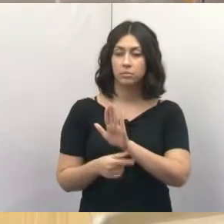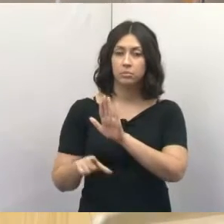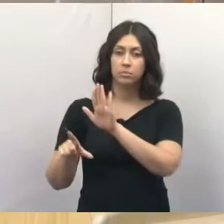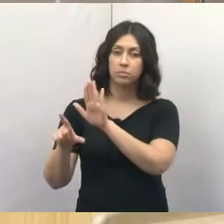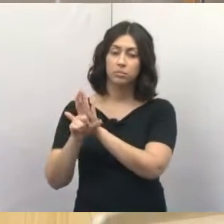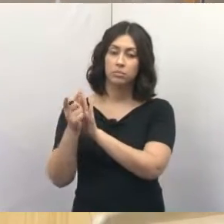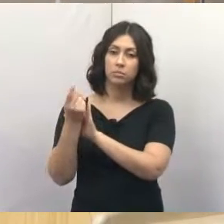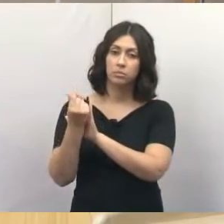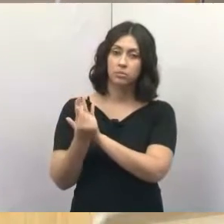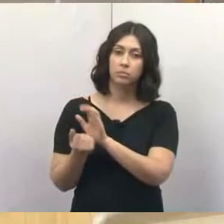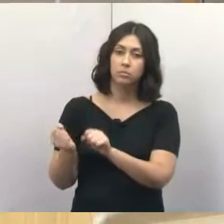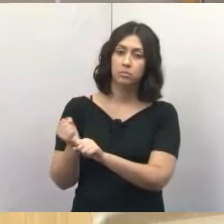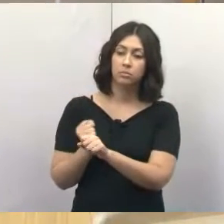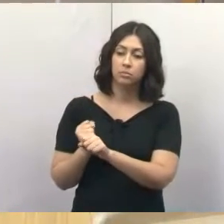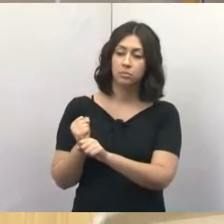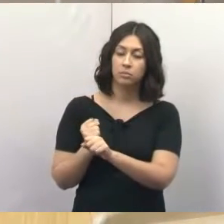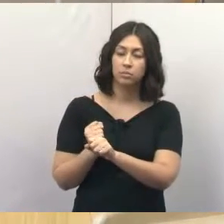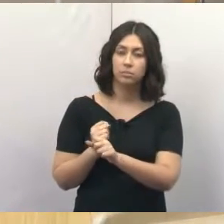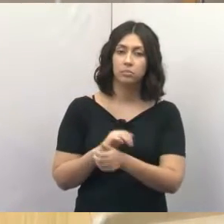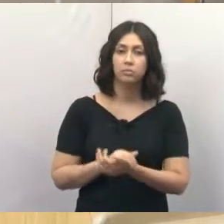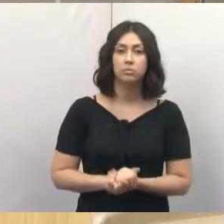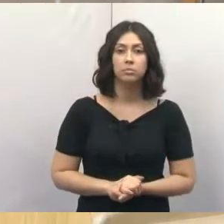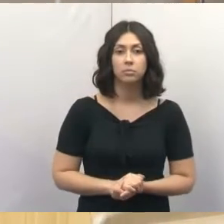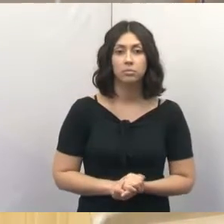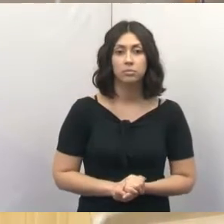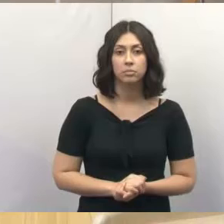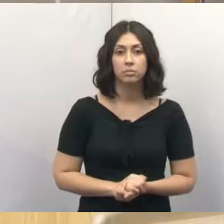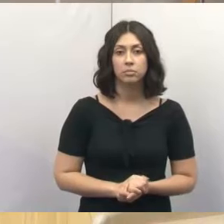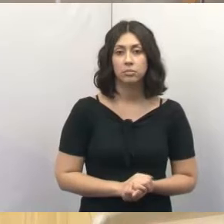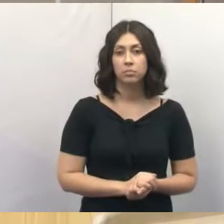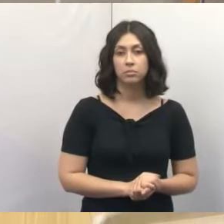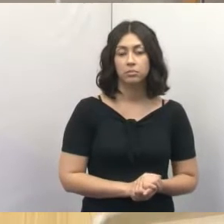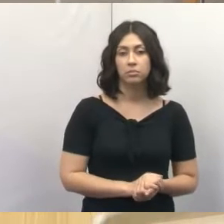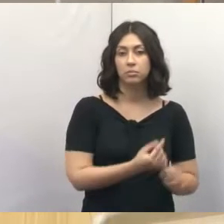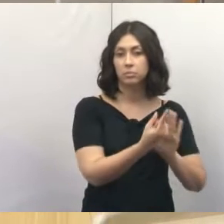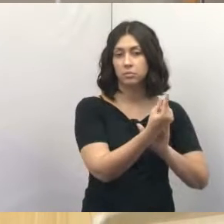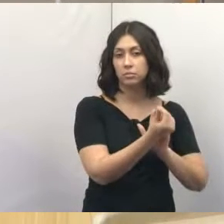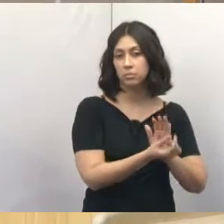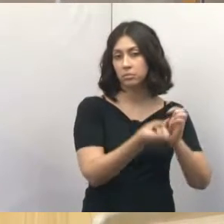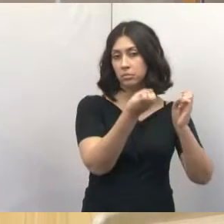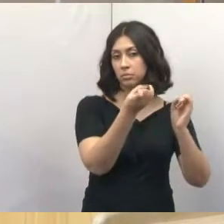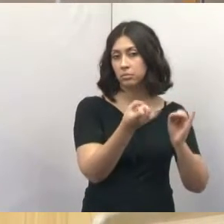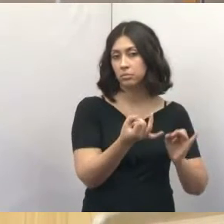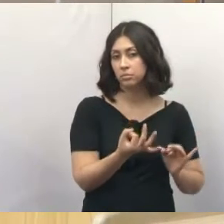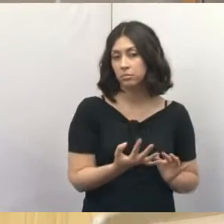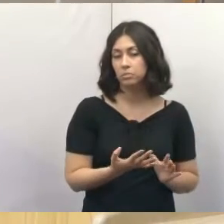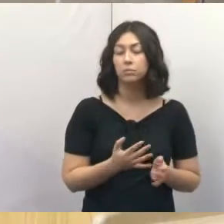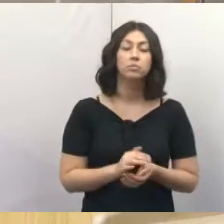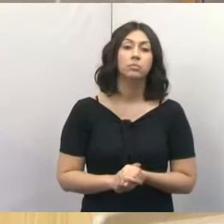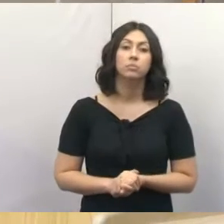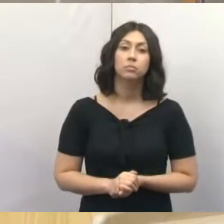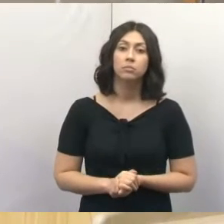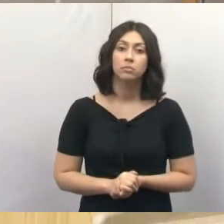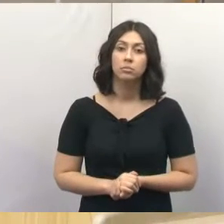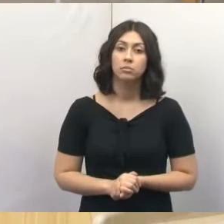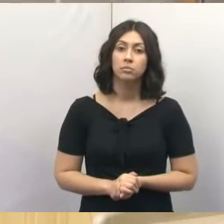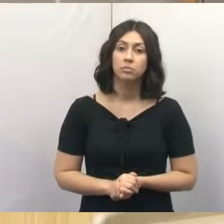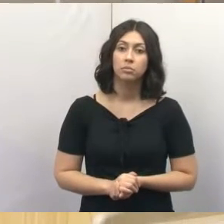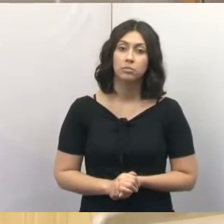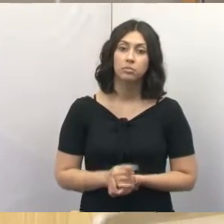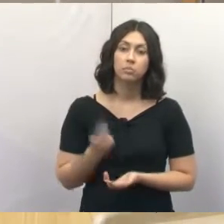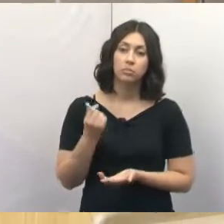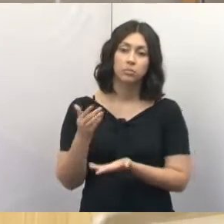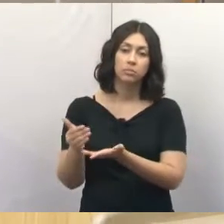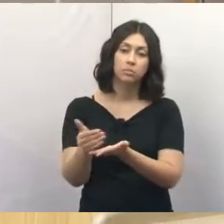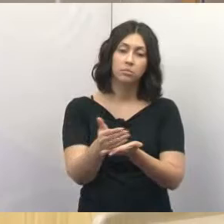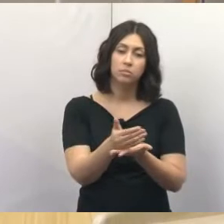diretriz orçamentária, capítulo 3 da prestação de contas, título 9 dos subsídios, título